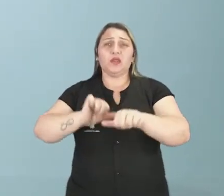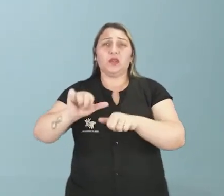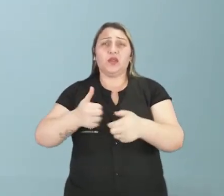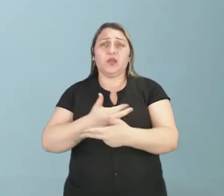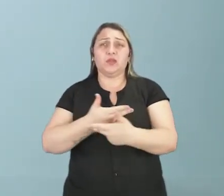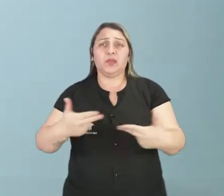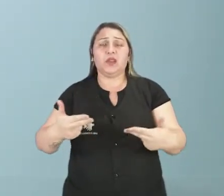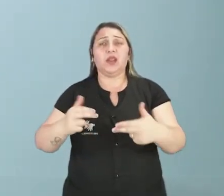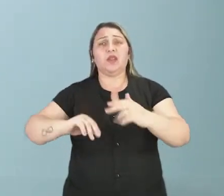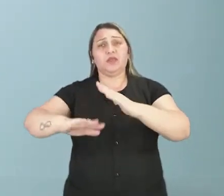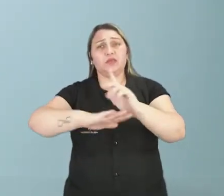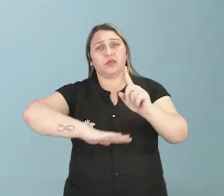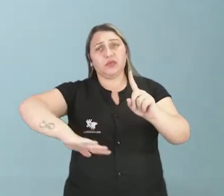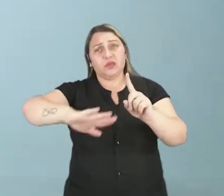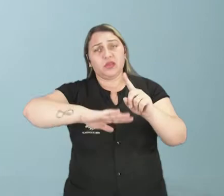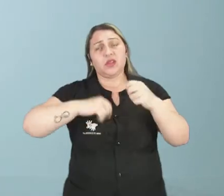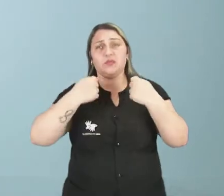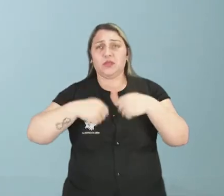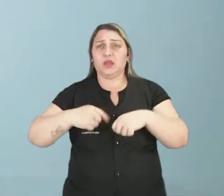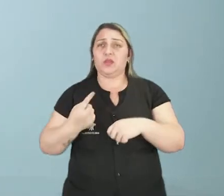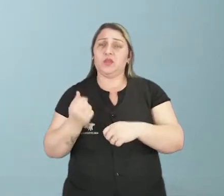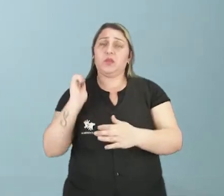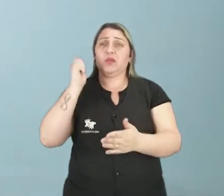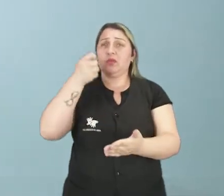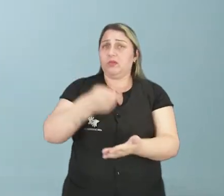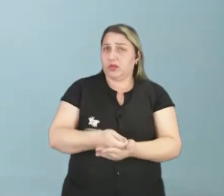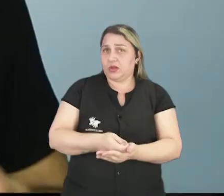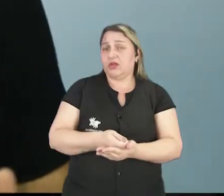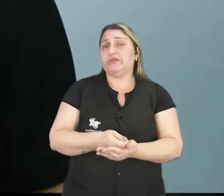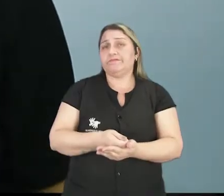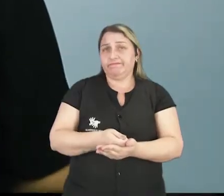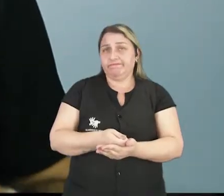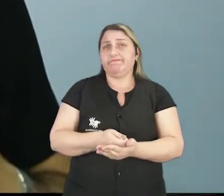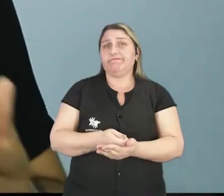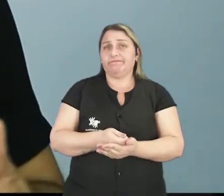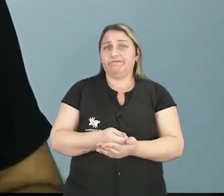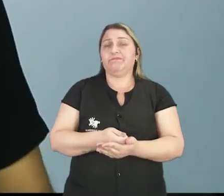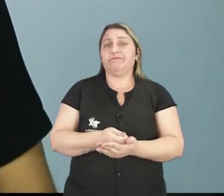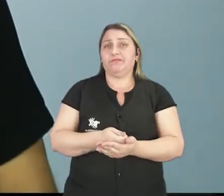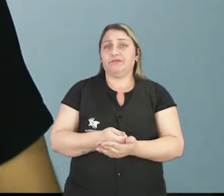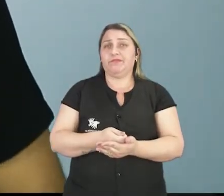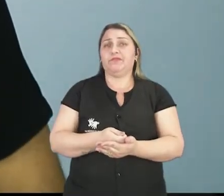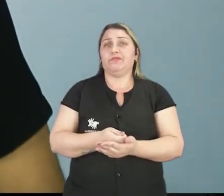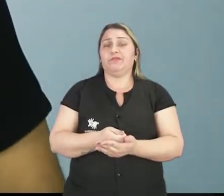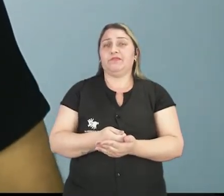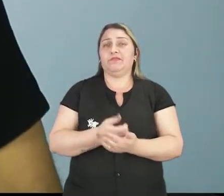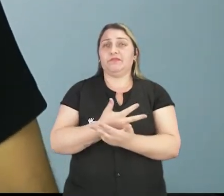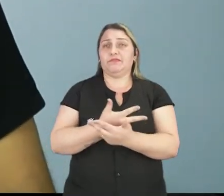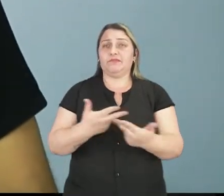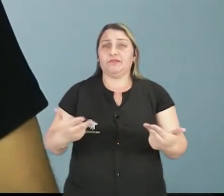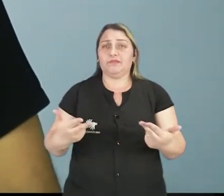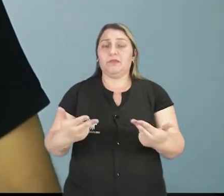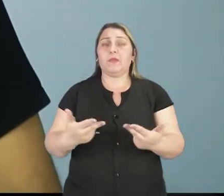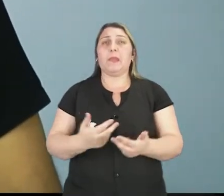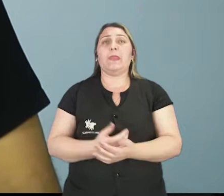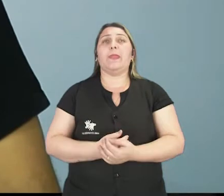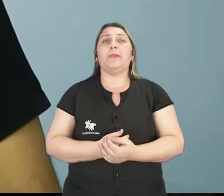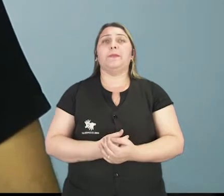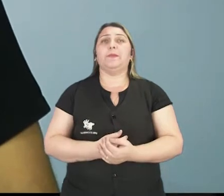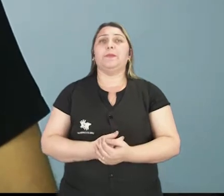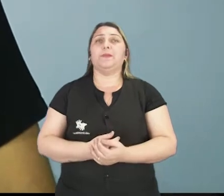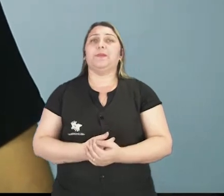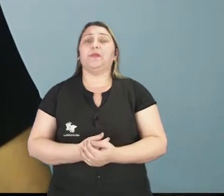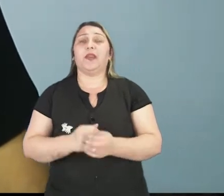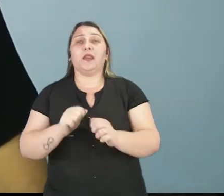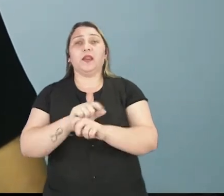sociedade, precisava do dinheiro para consolidar, né, os seus negócios. E aí,